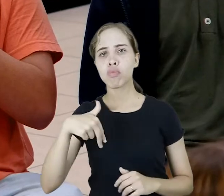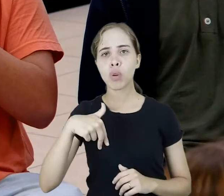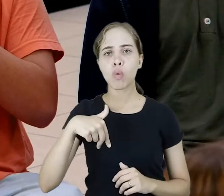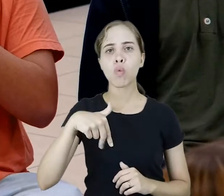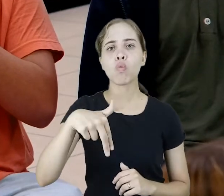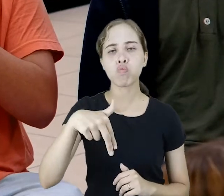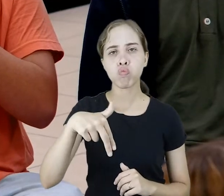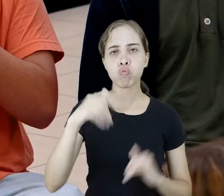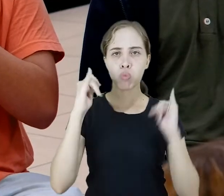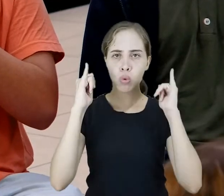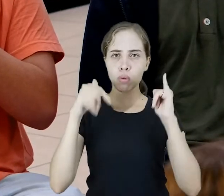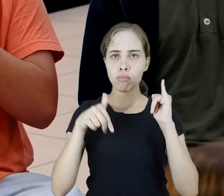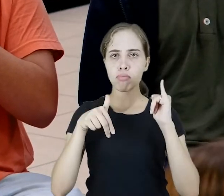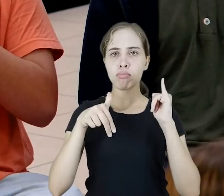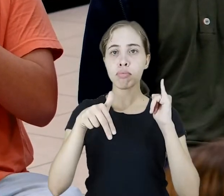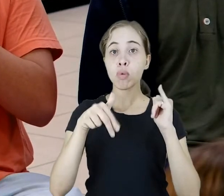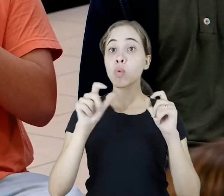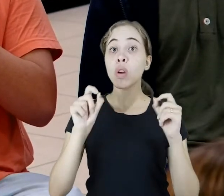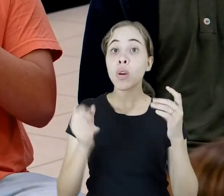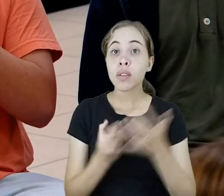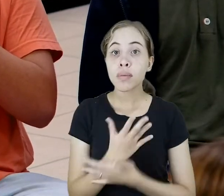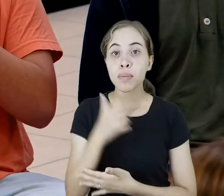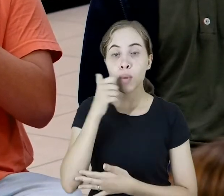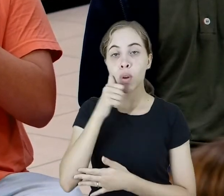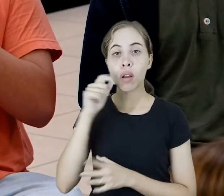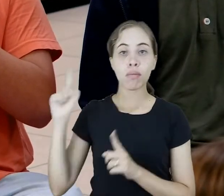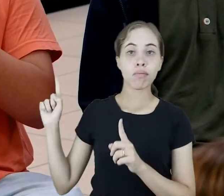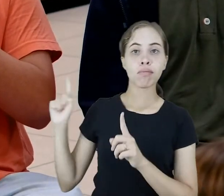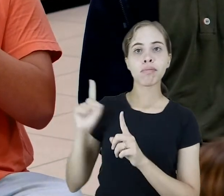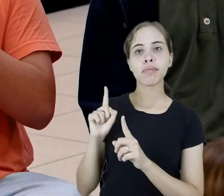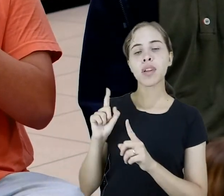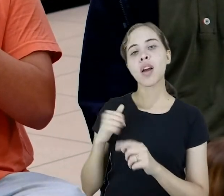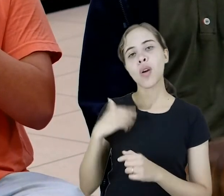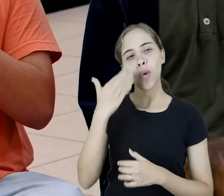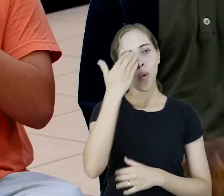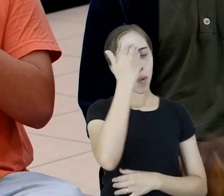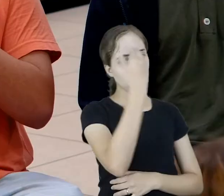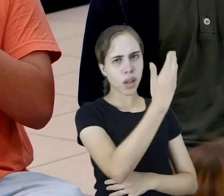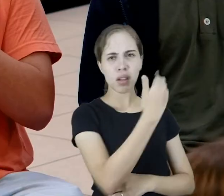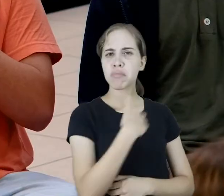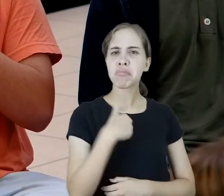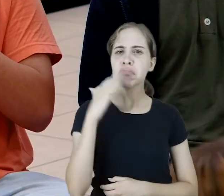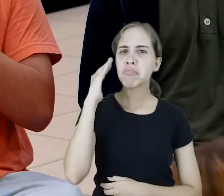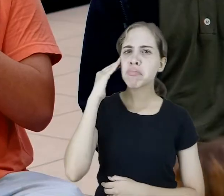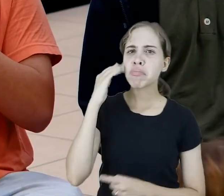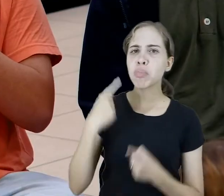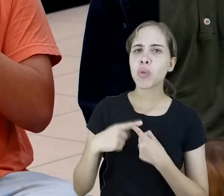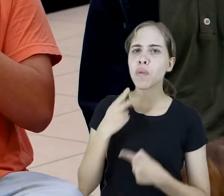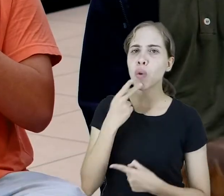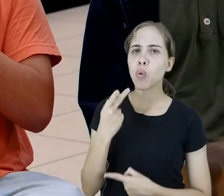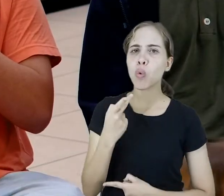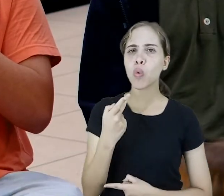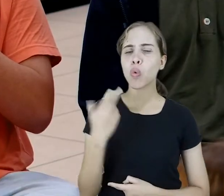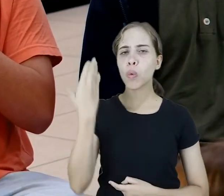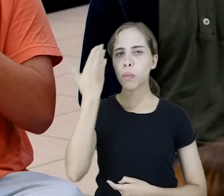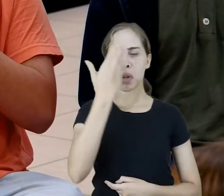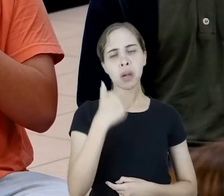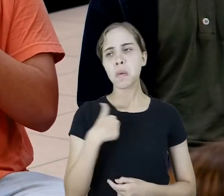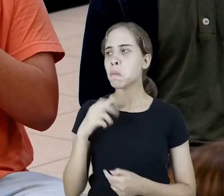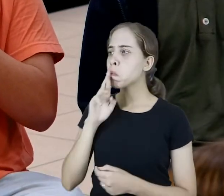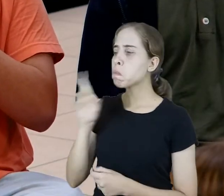frente. De repente, ela se movimentou e falou obrigado. Eu não entendi o porquê que ela falou obrigado, mas eu falei de